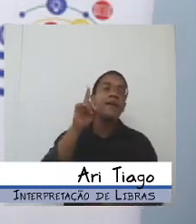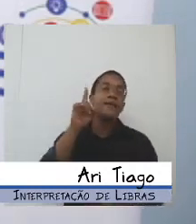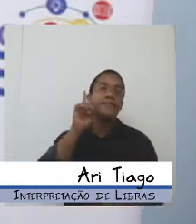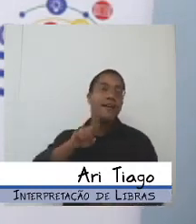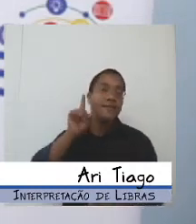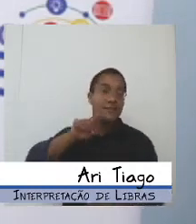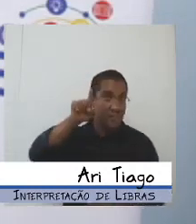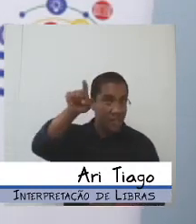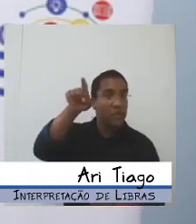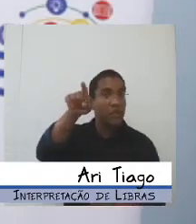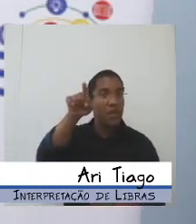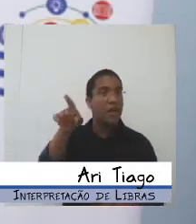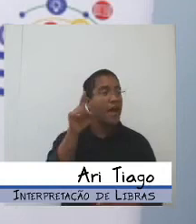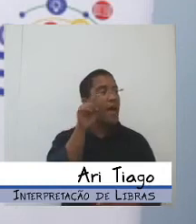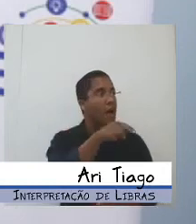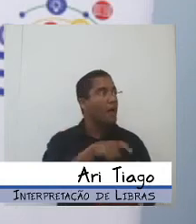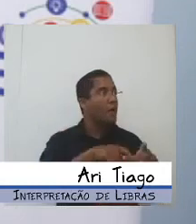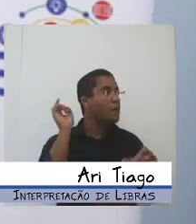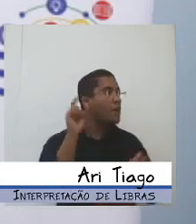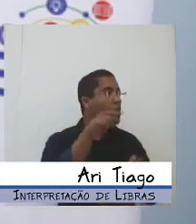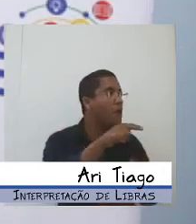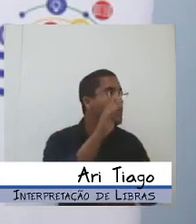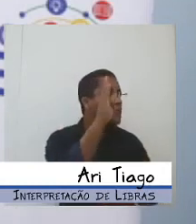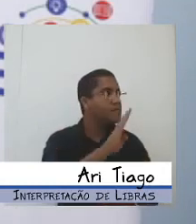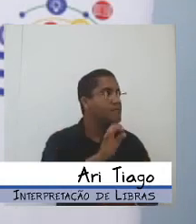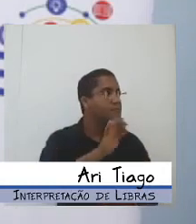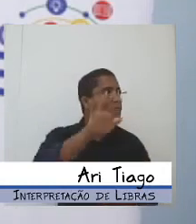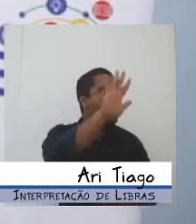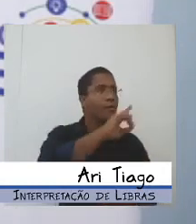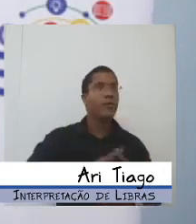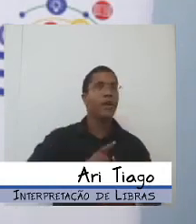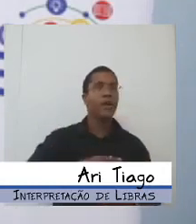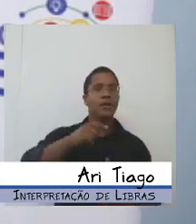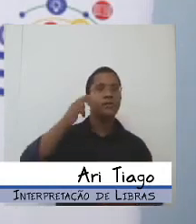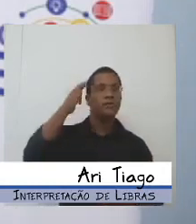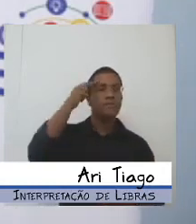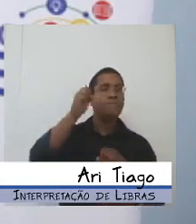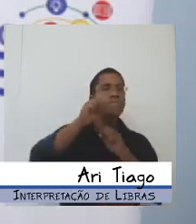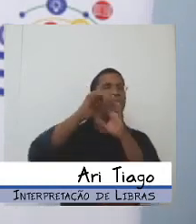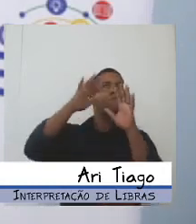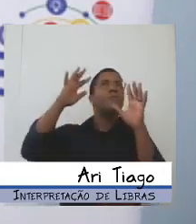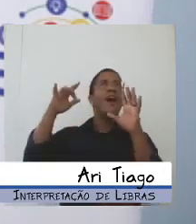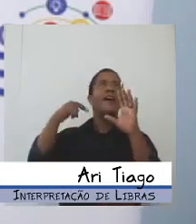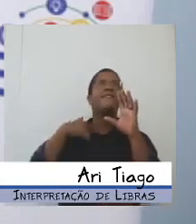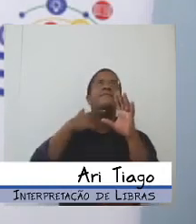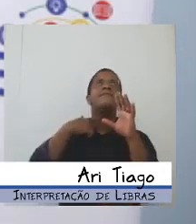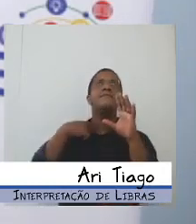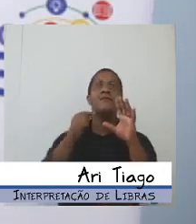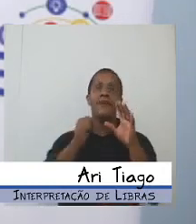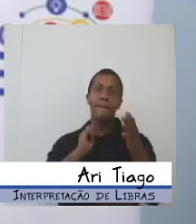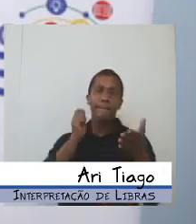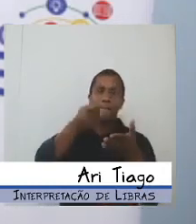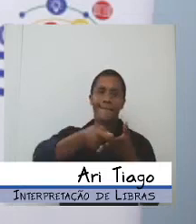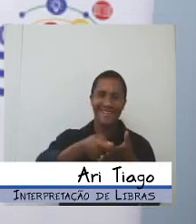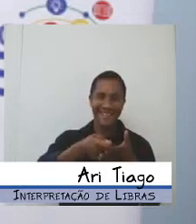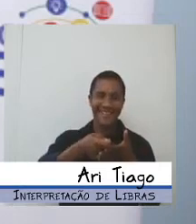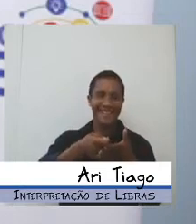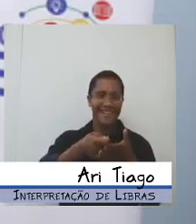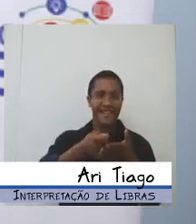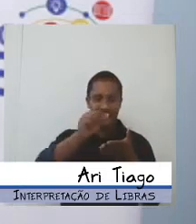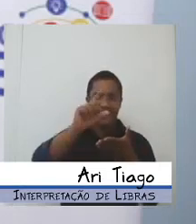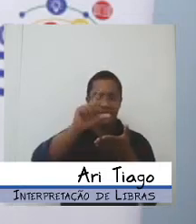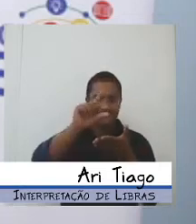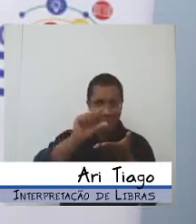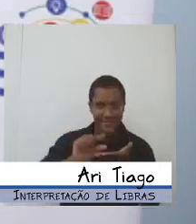da América. E por quê? Porque sonhava em um dia ter o quê, pessoal? Tarifas alfandegárias